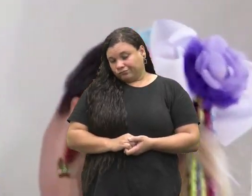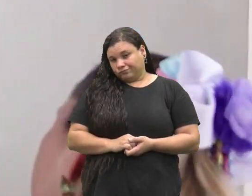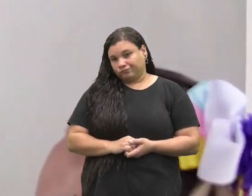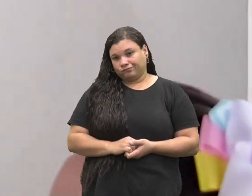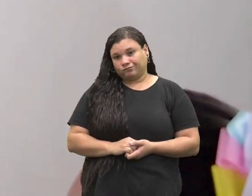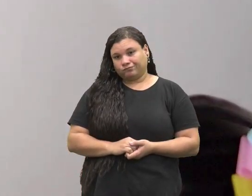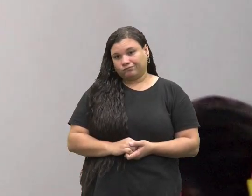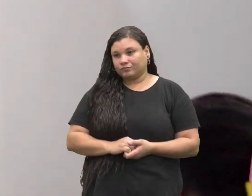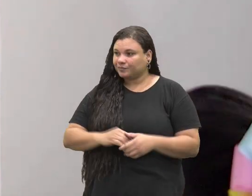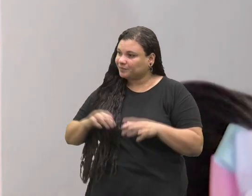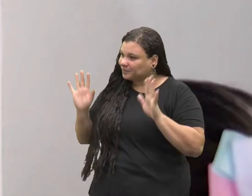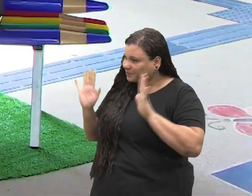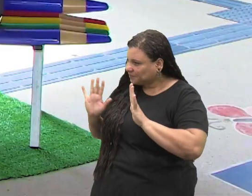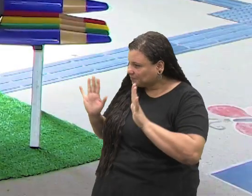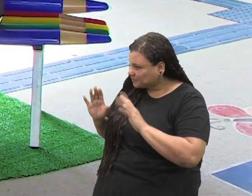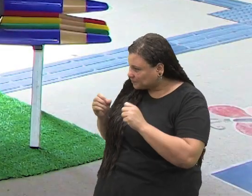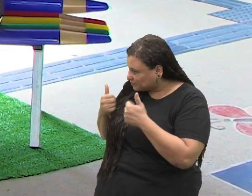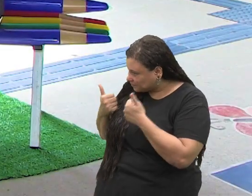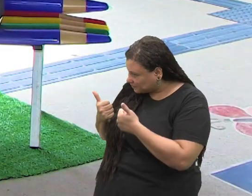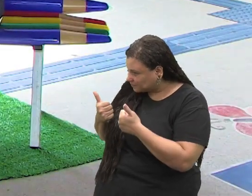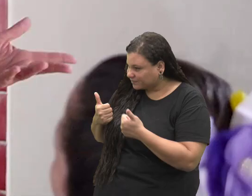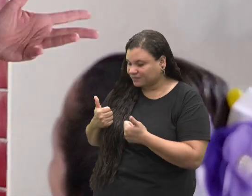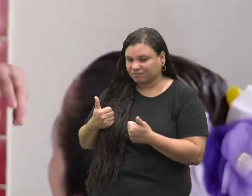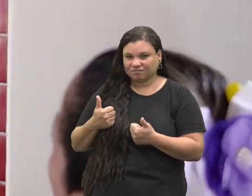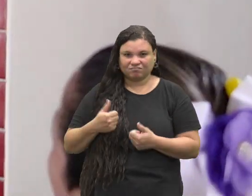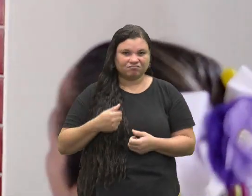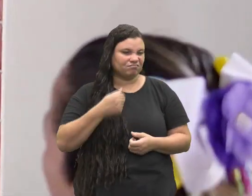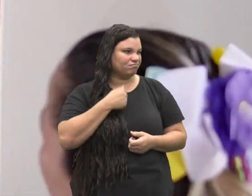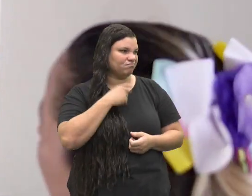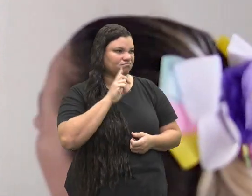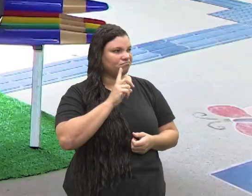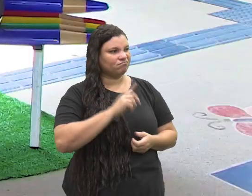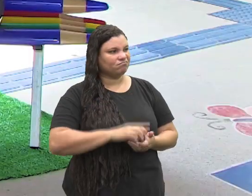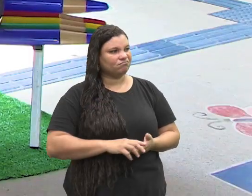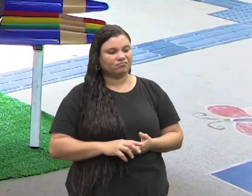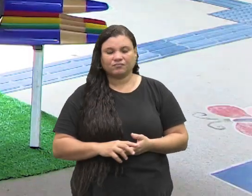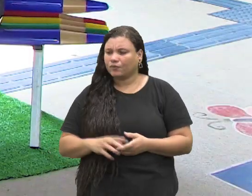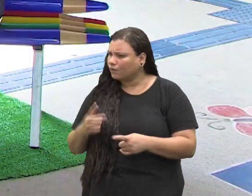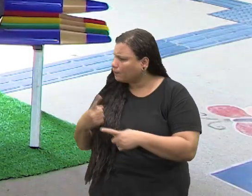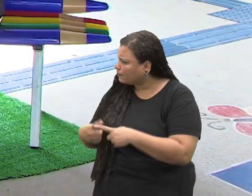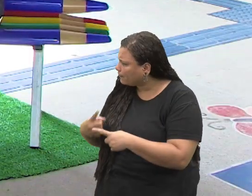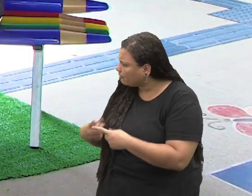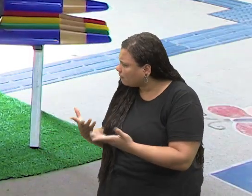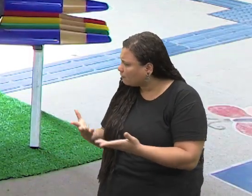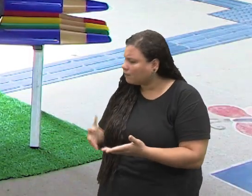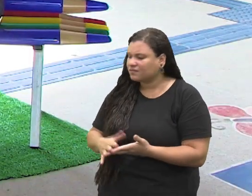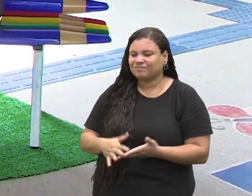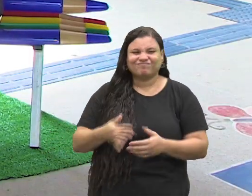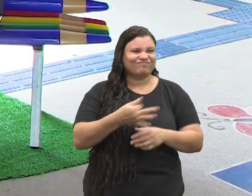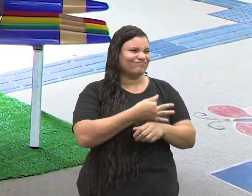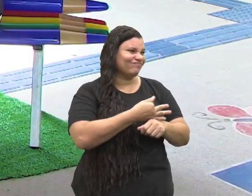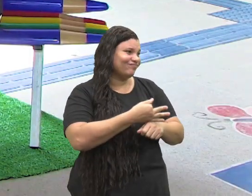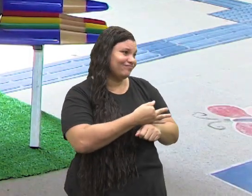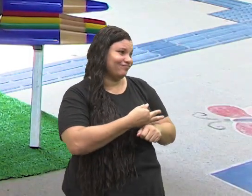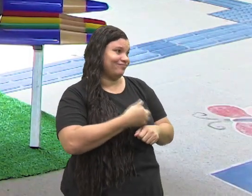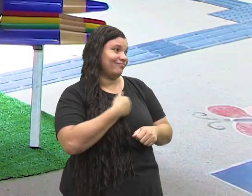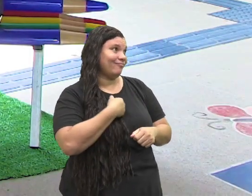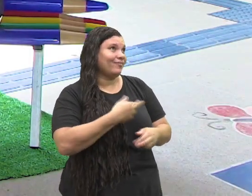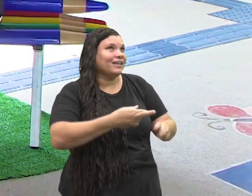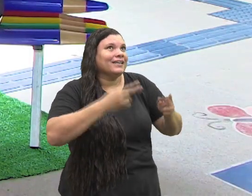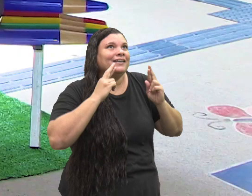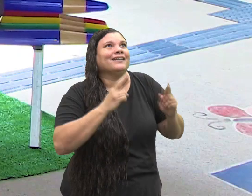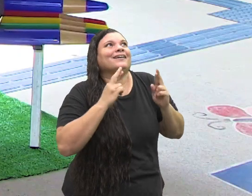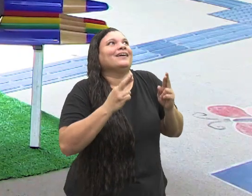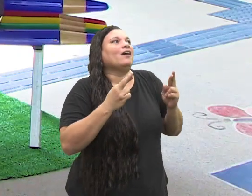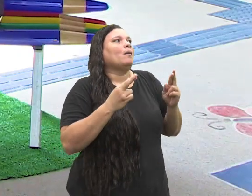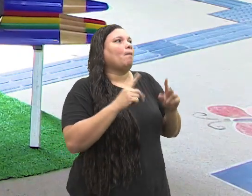Olá, tudo bem? Tô muito bem, não. Por quê? Ah, as férias. Antes eu queria tanto as férias. E